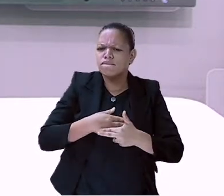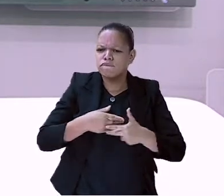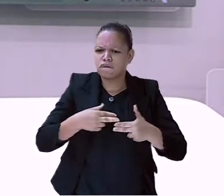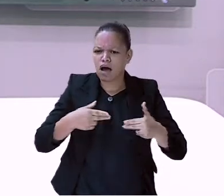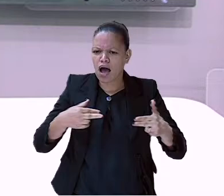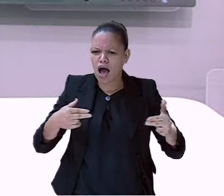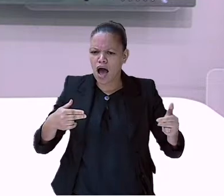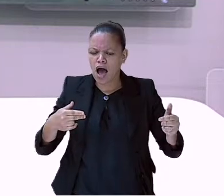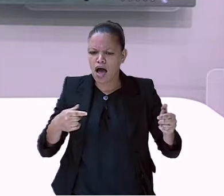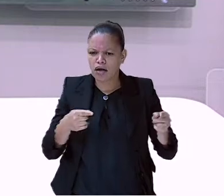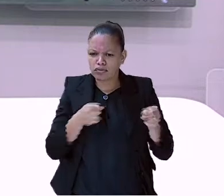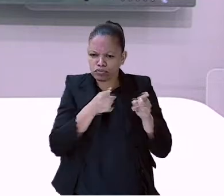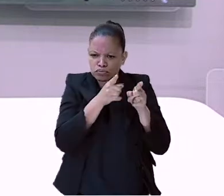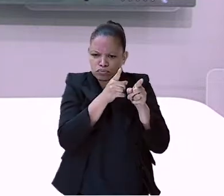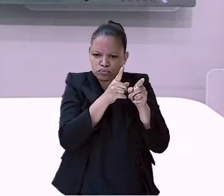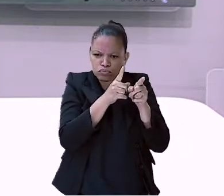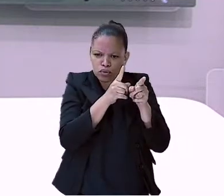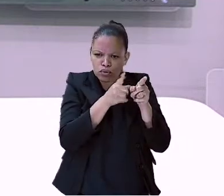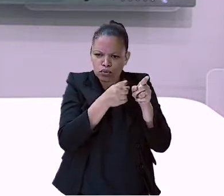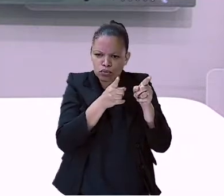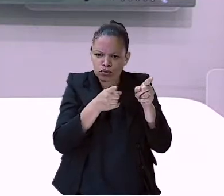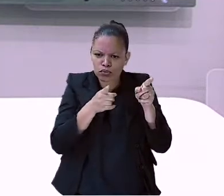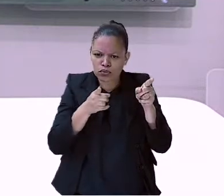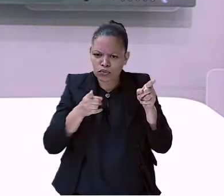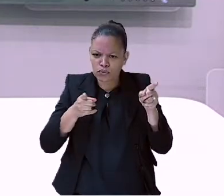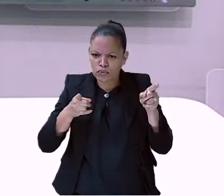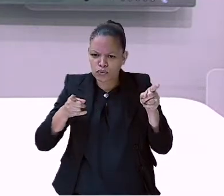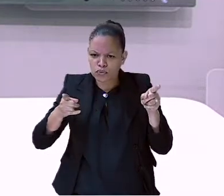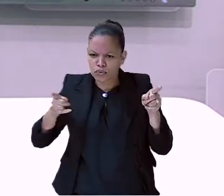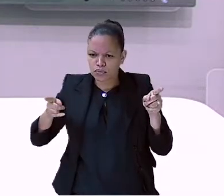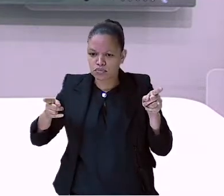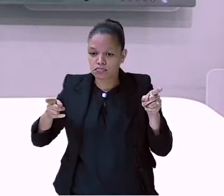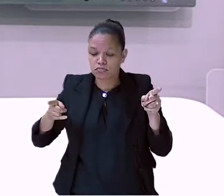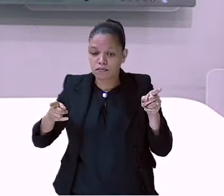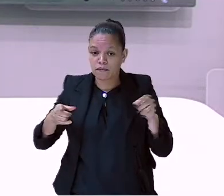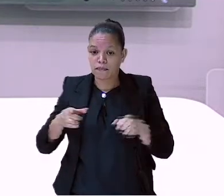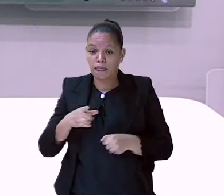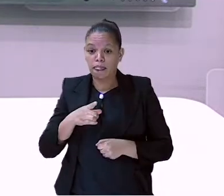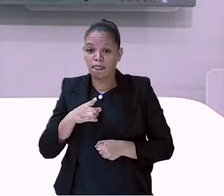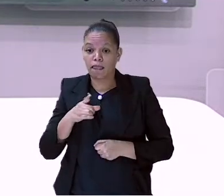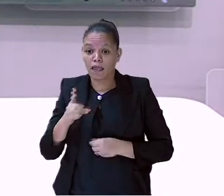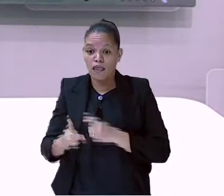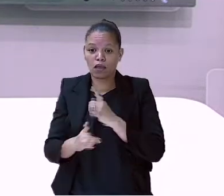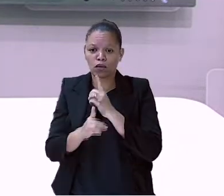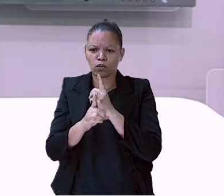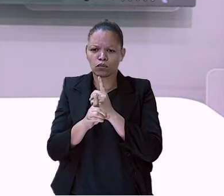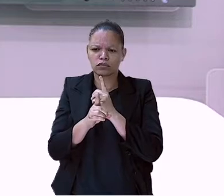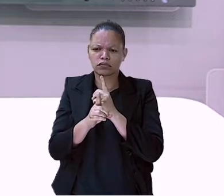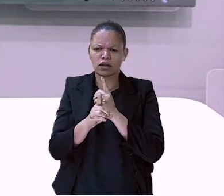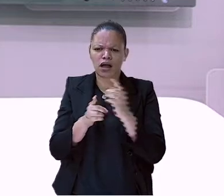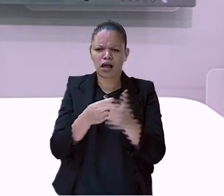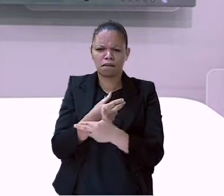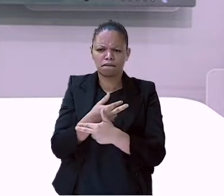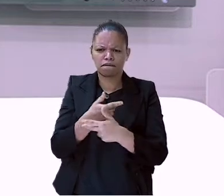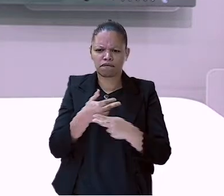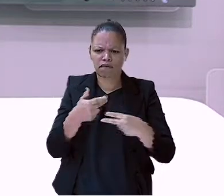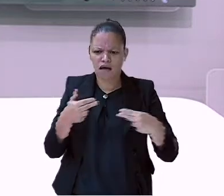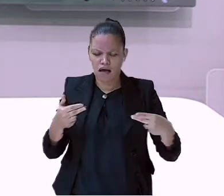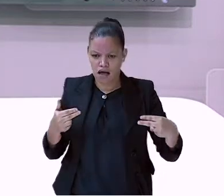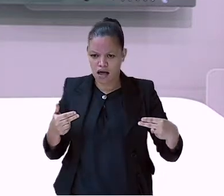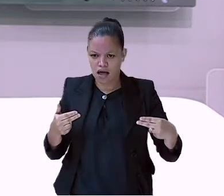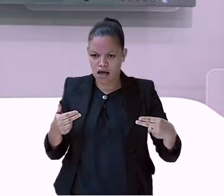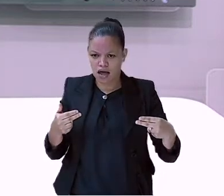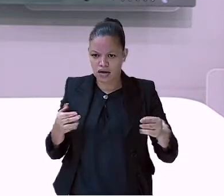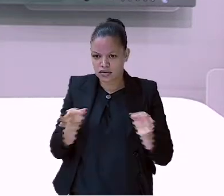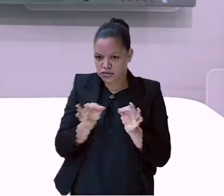0 até o ponto 1, nós temos aí 1 centímetro, mas dentro desse 1